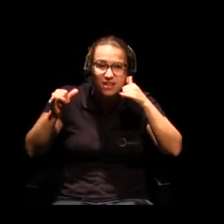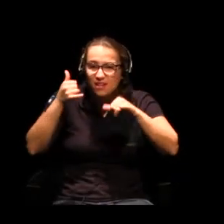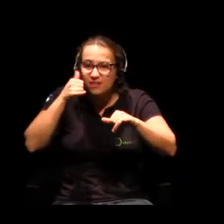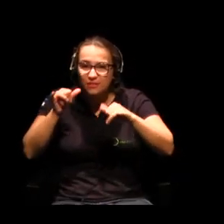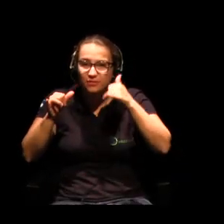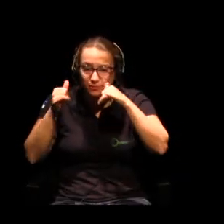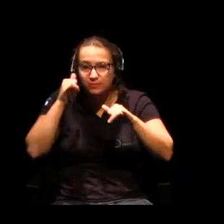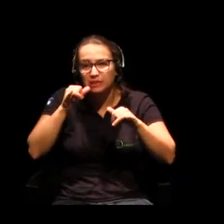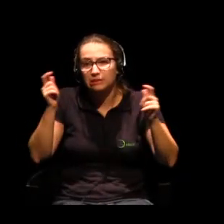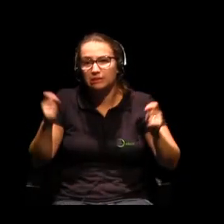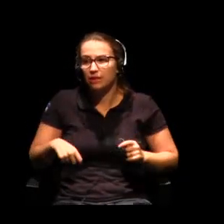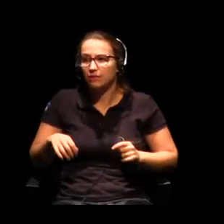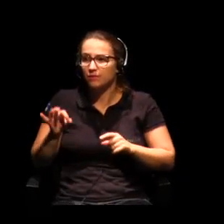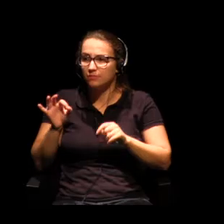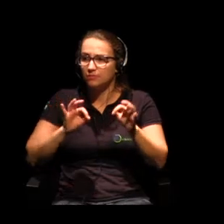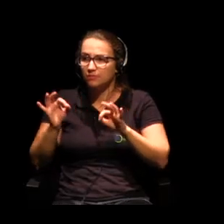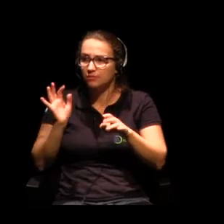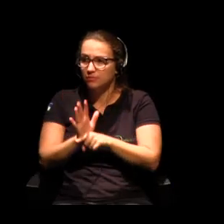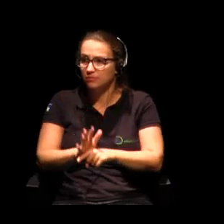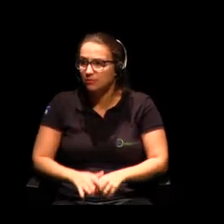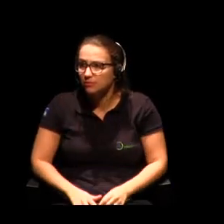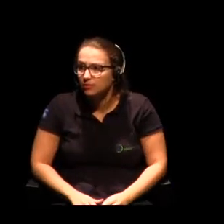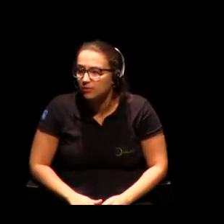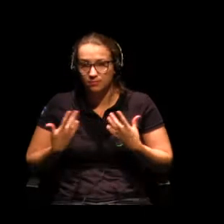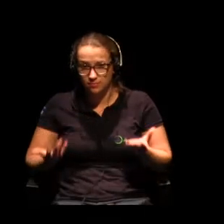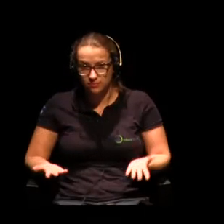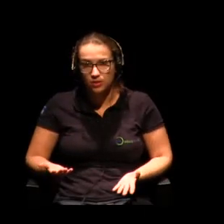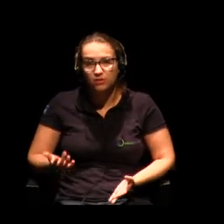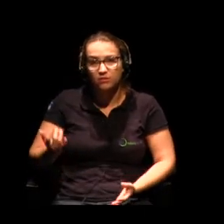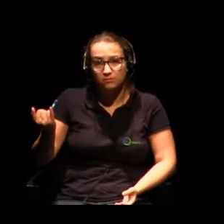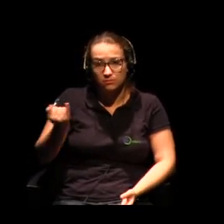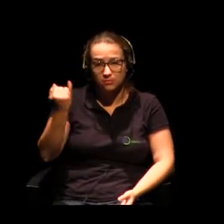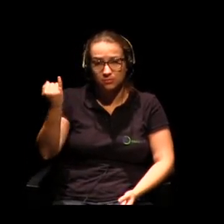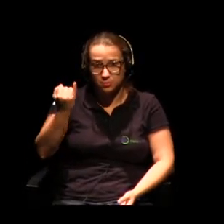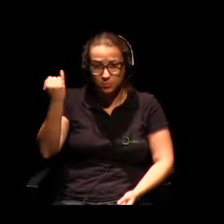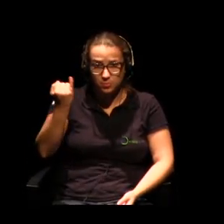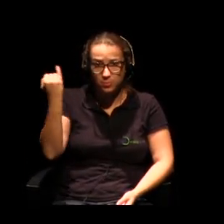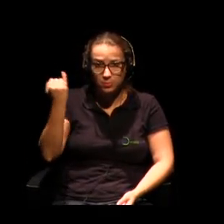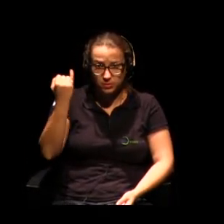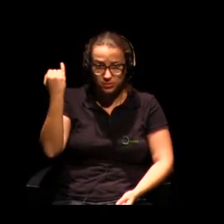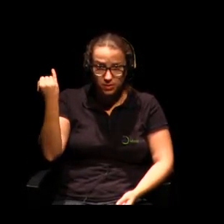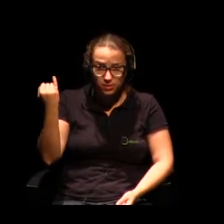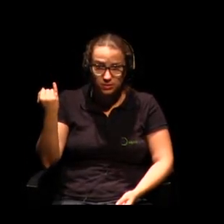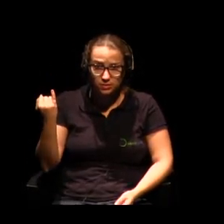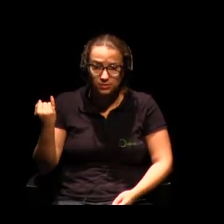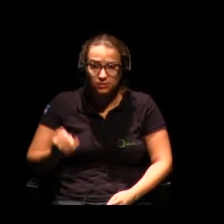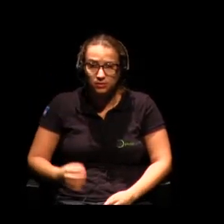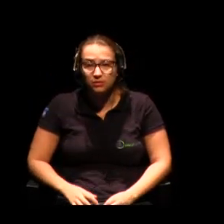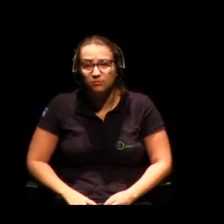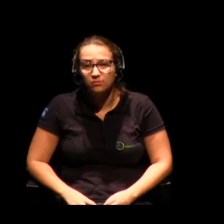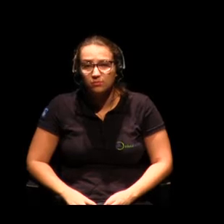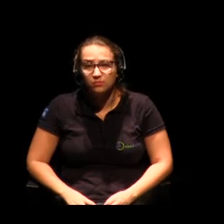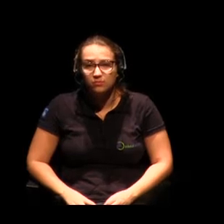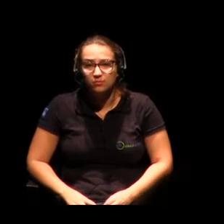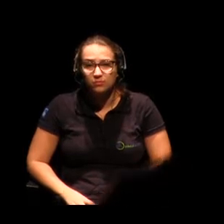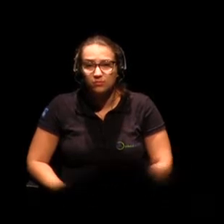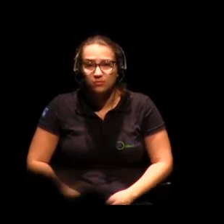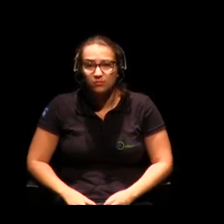alagamentos, etc. Isso particularmente foi no Tennessee. Então é importante,